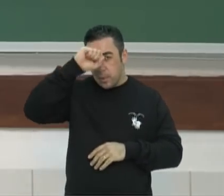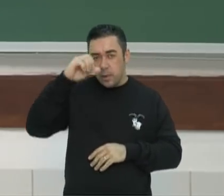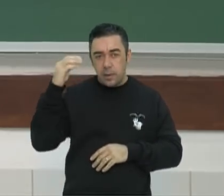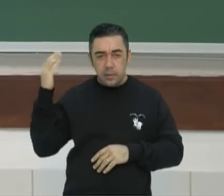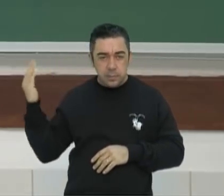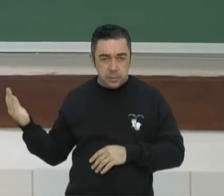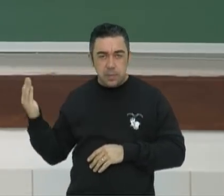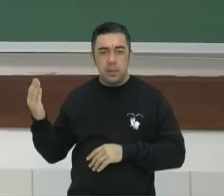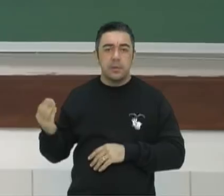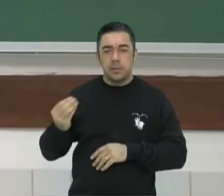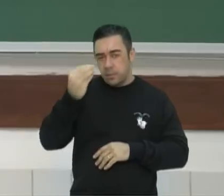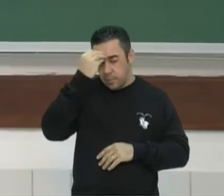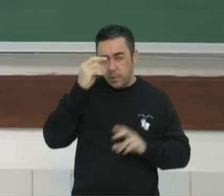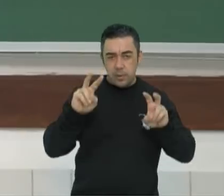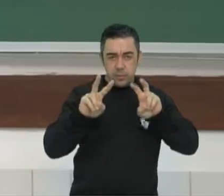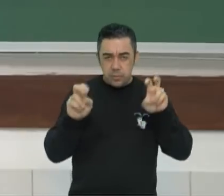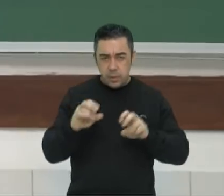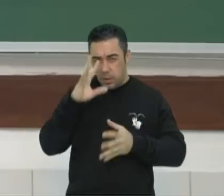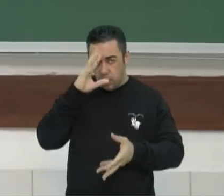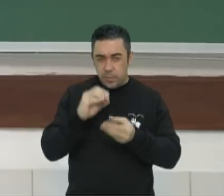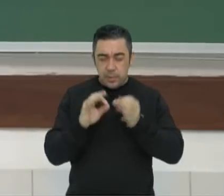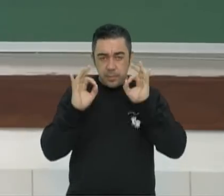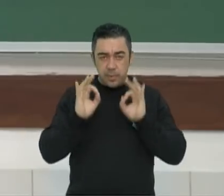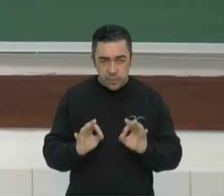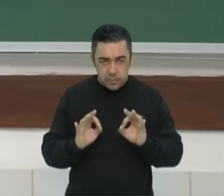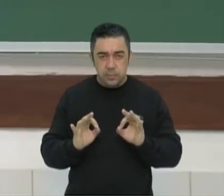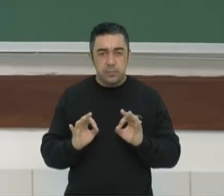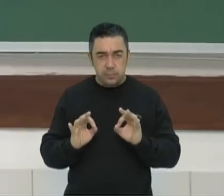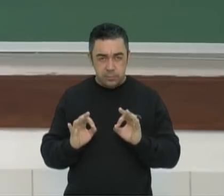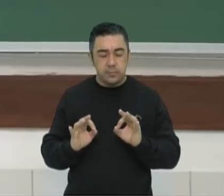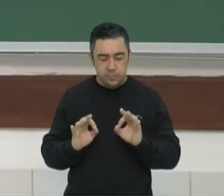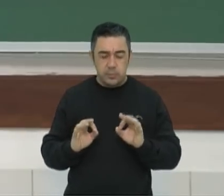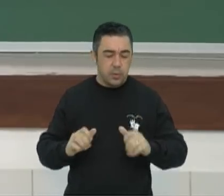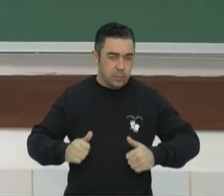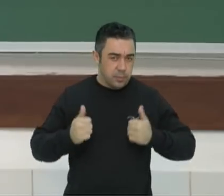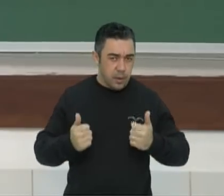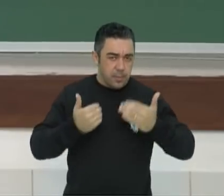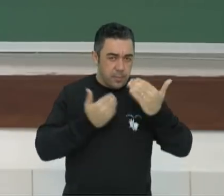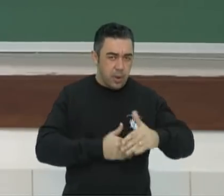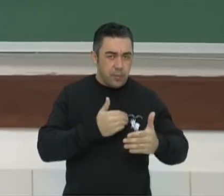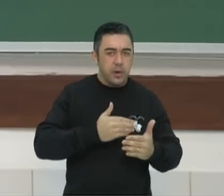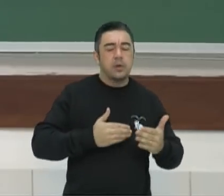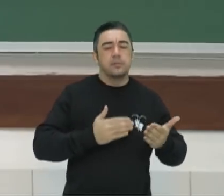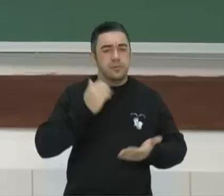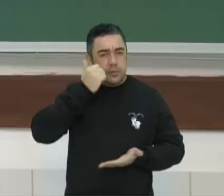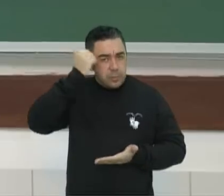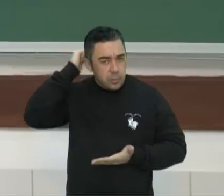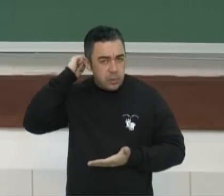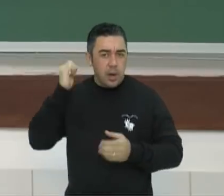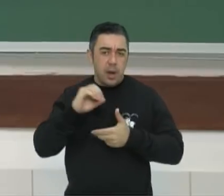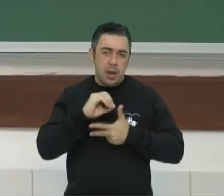a memorizar esse assunto, a entender bem e tirar de letra aí no vestibular, aí,